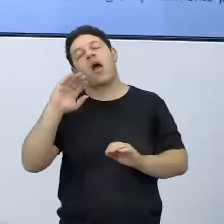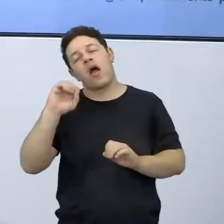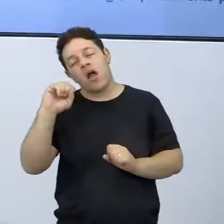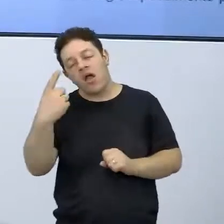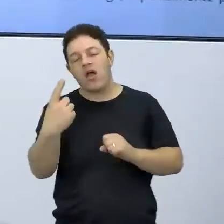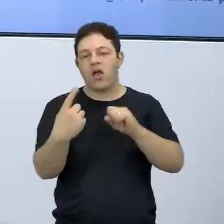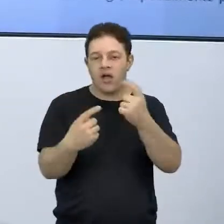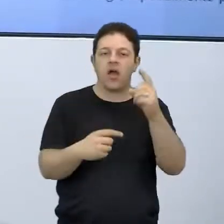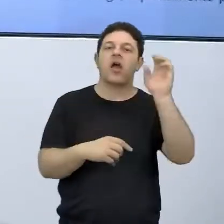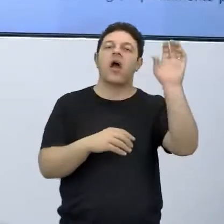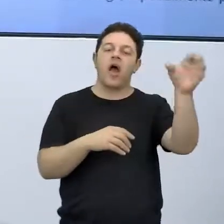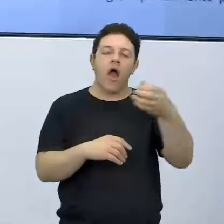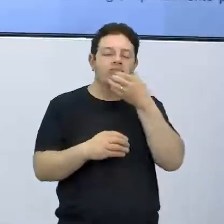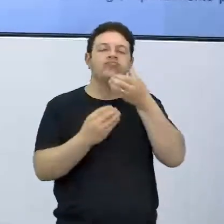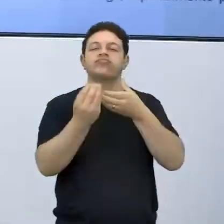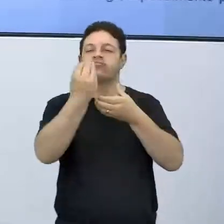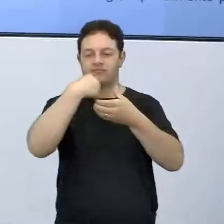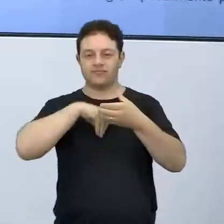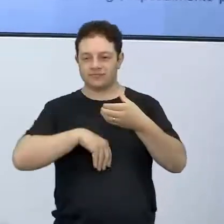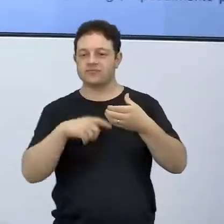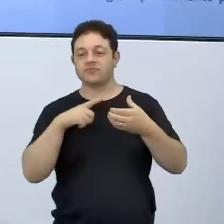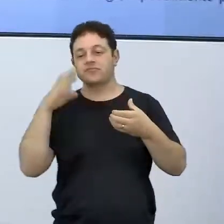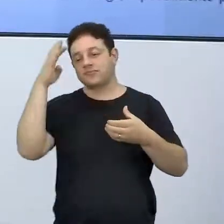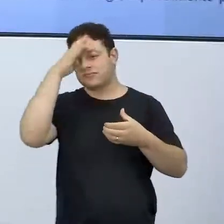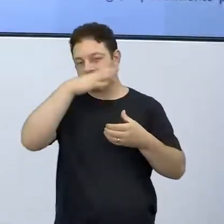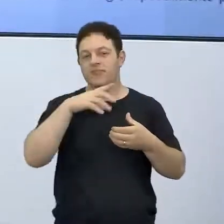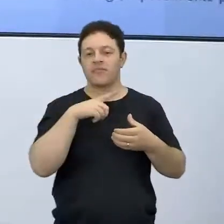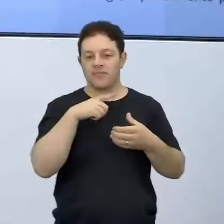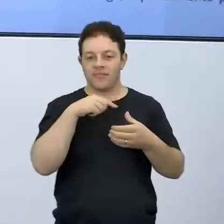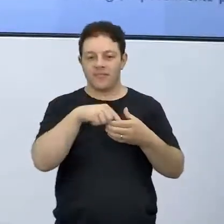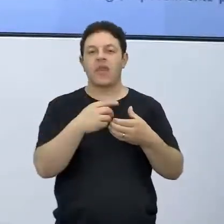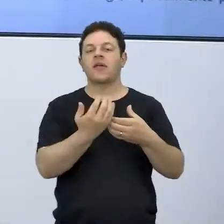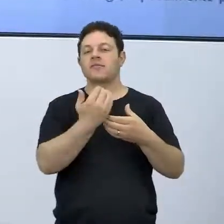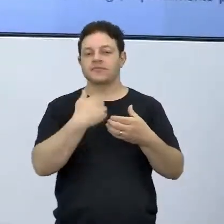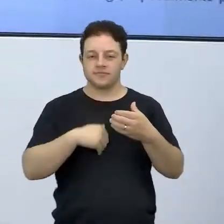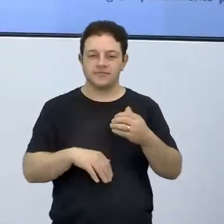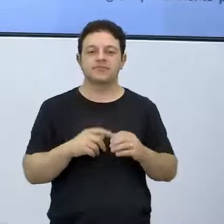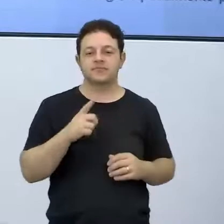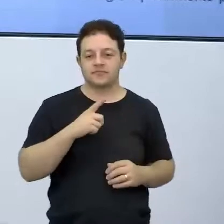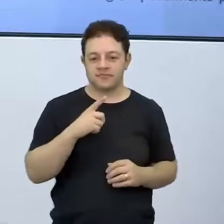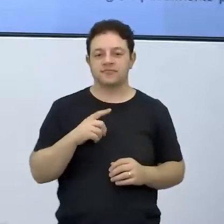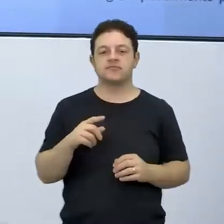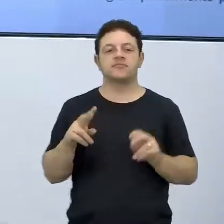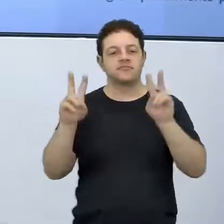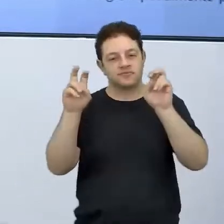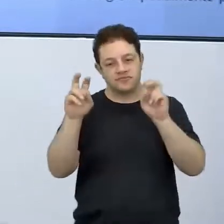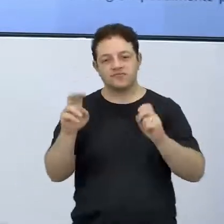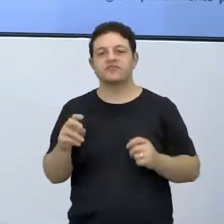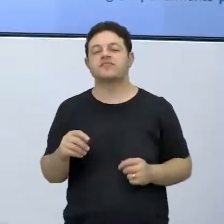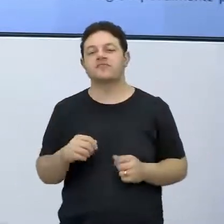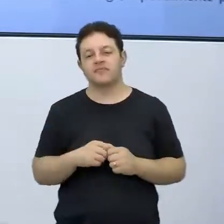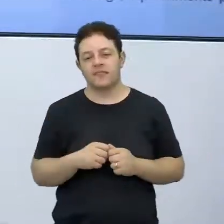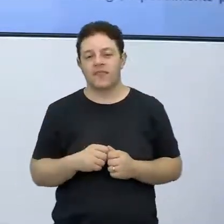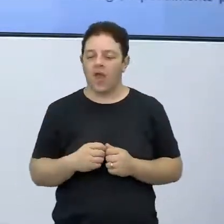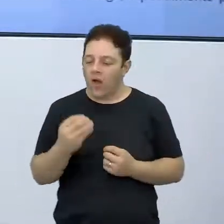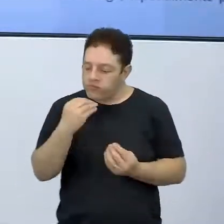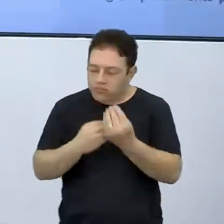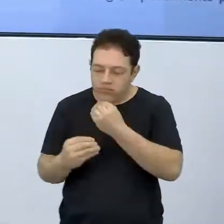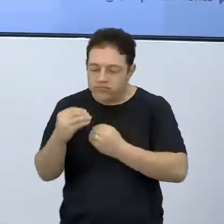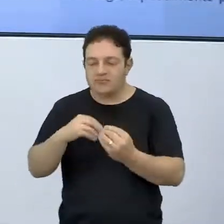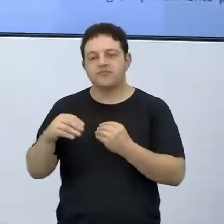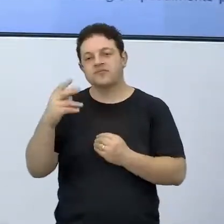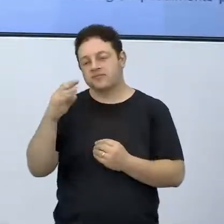consumindo o agrotóxico por maneira indireta, né, por via indireta, né, através aí da nossa